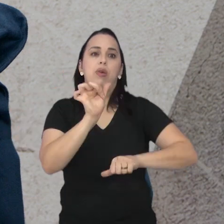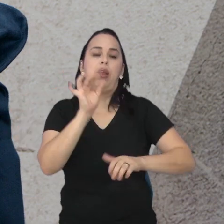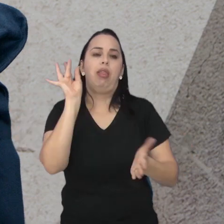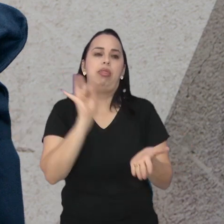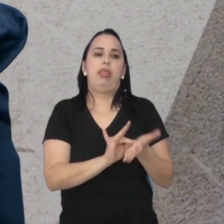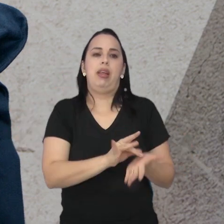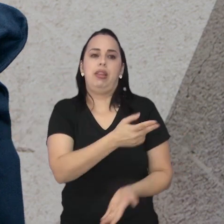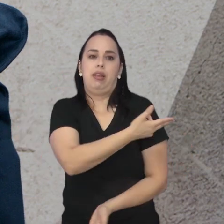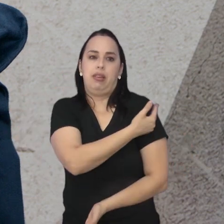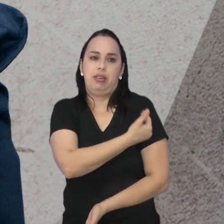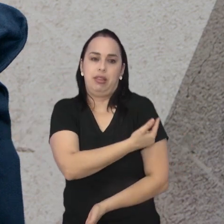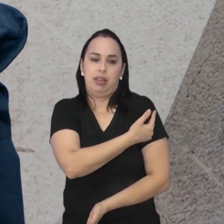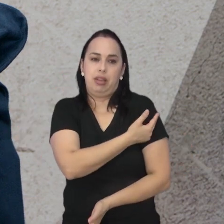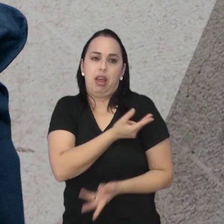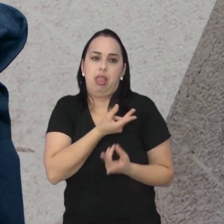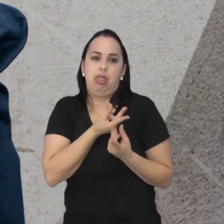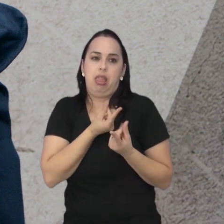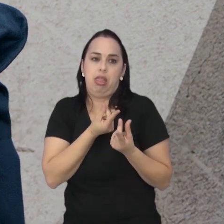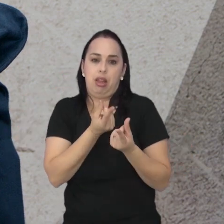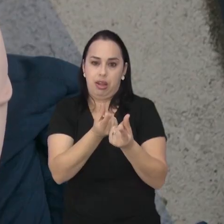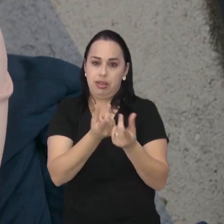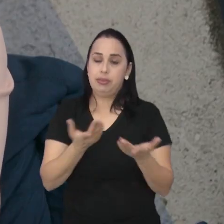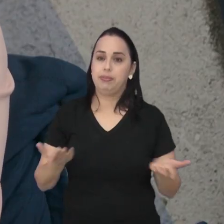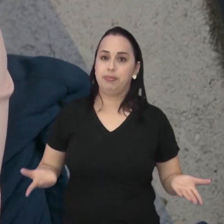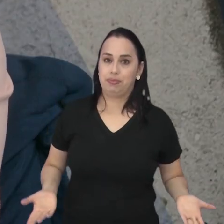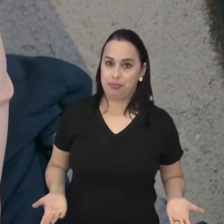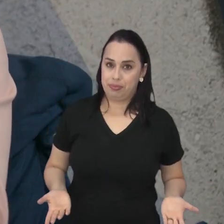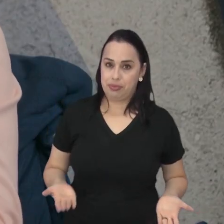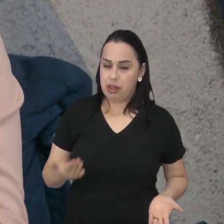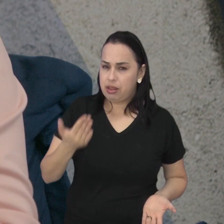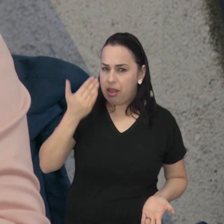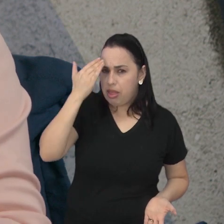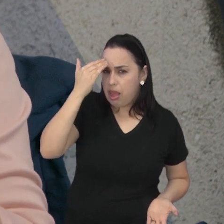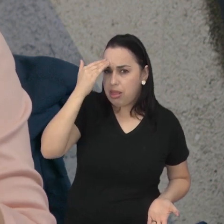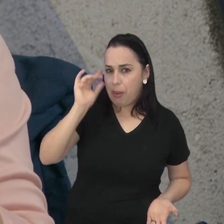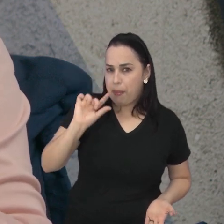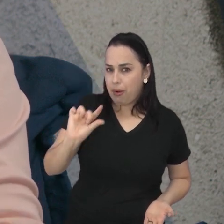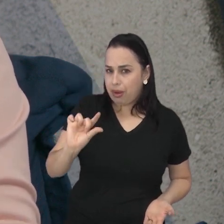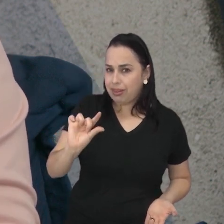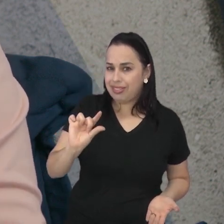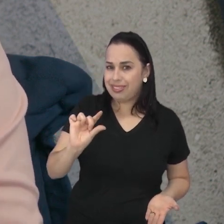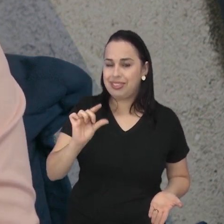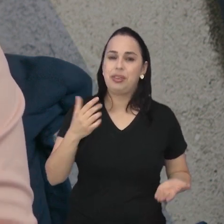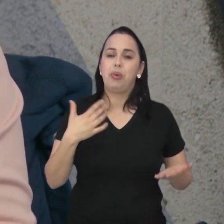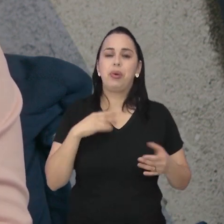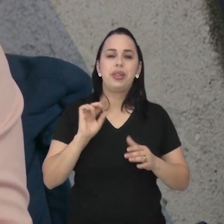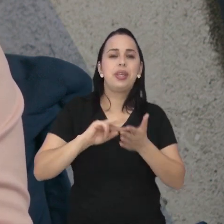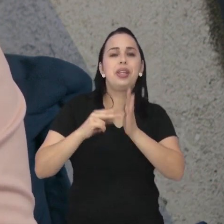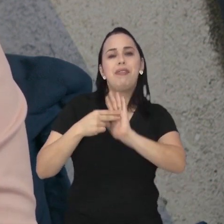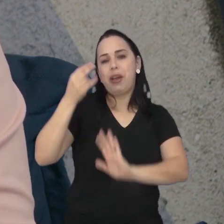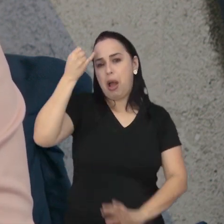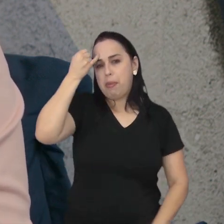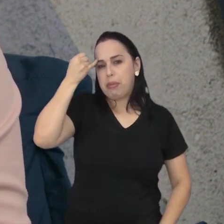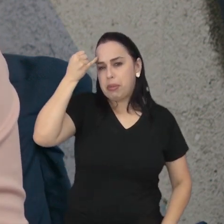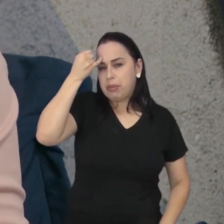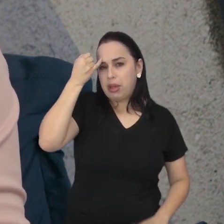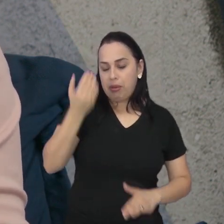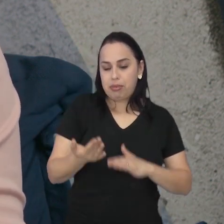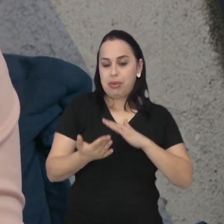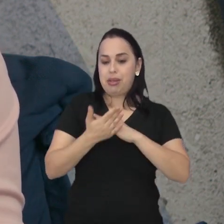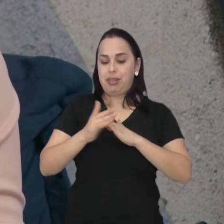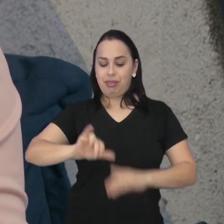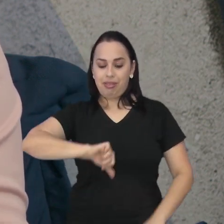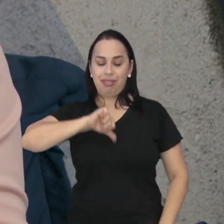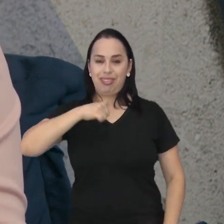tatuagem, aquelas que duram anos. Bom, deu para ter uma pequena noção como a micropigmentação pode